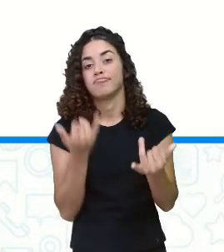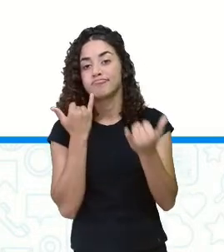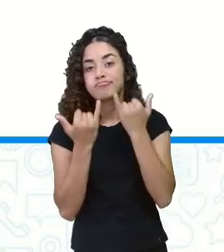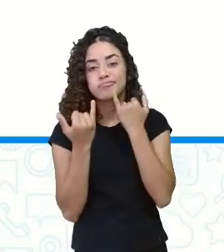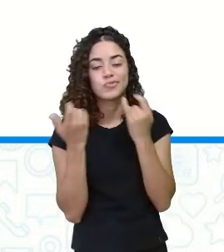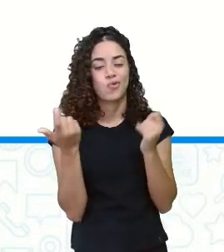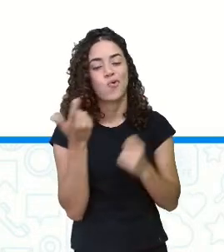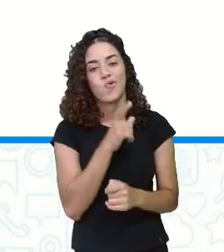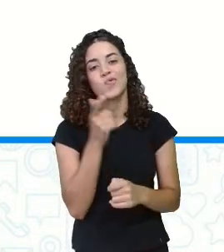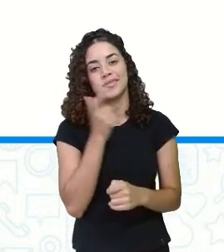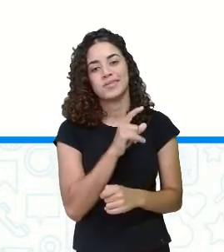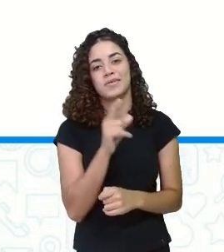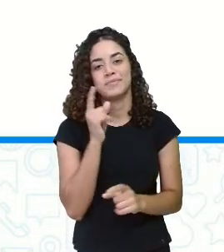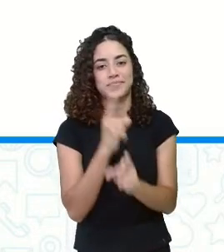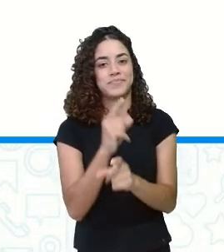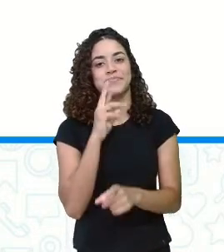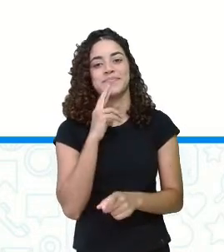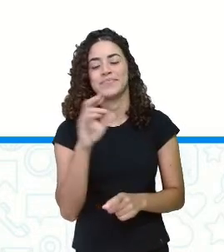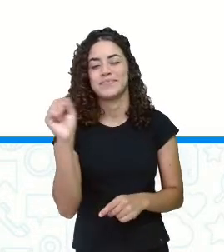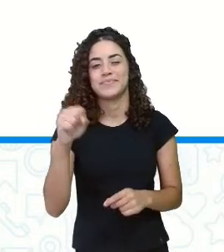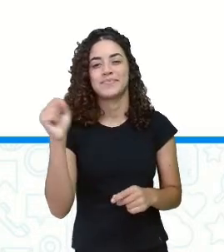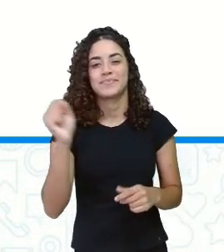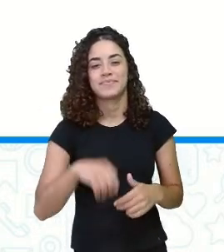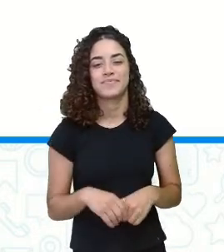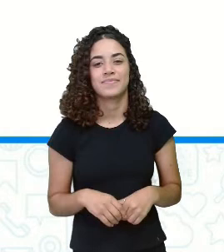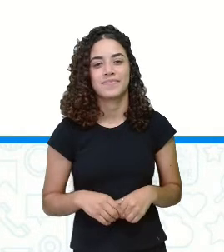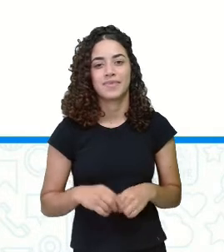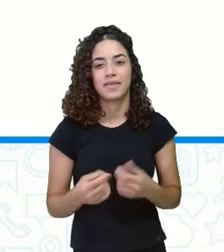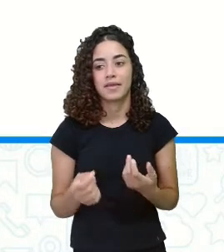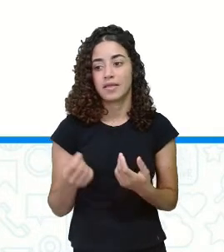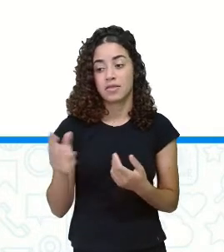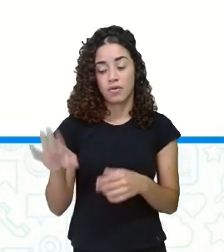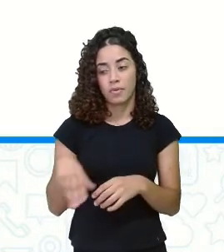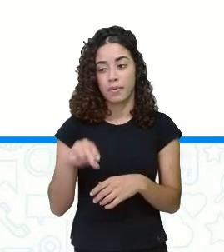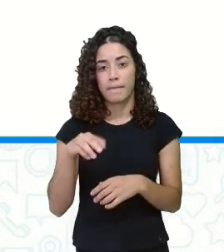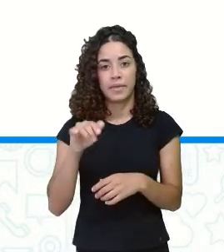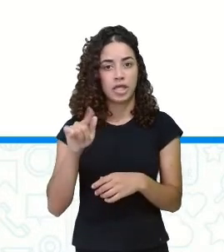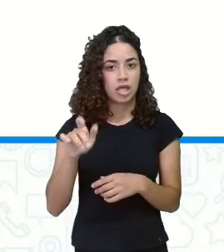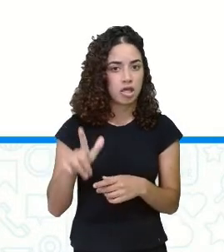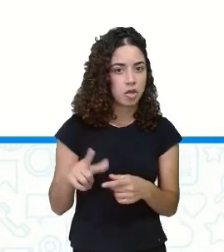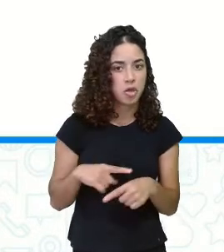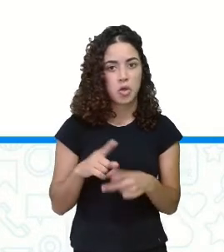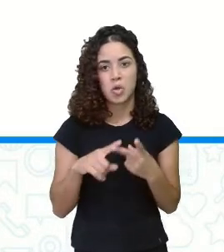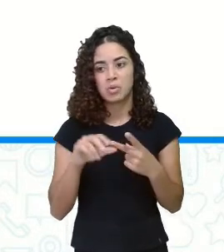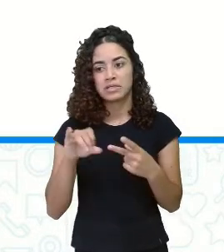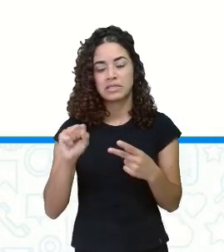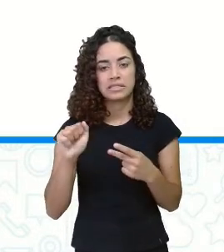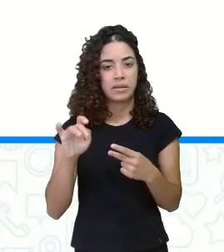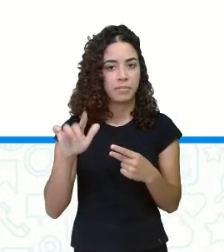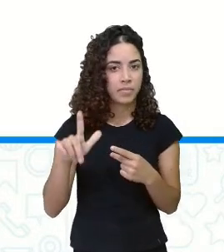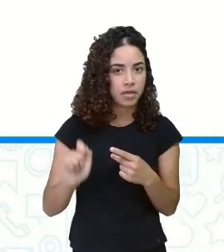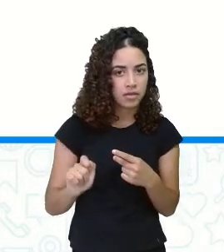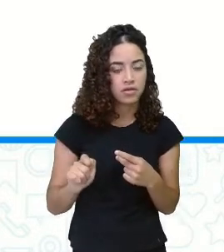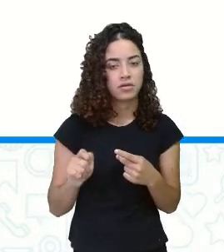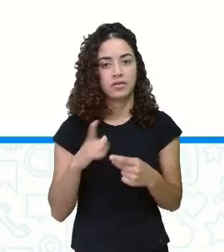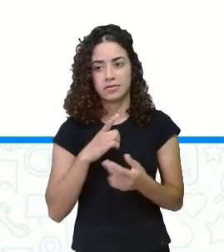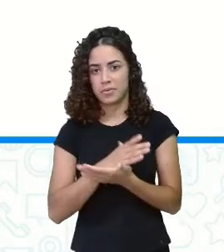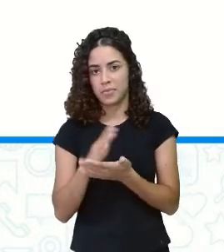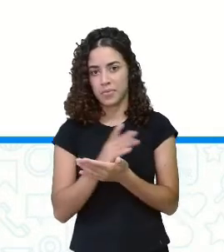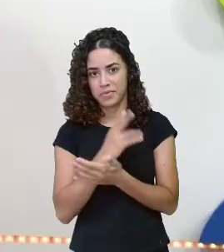informações, vocês conseguem responder. Conta pra mim, professora Sandra, Miguel, Isabela, ou quem chegou mais por aí, deu alguma